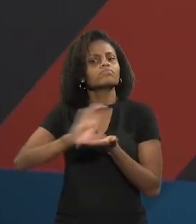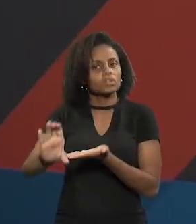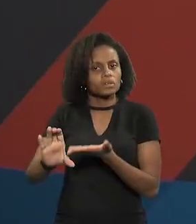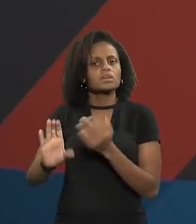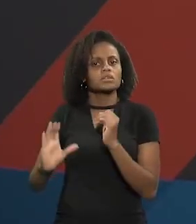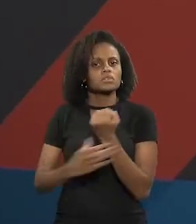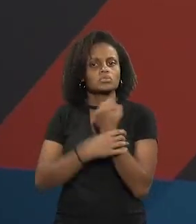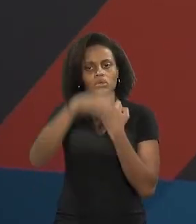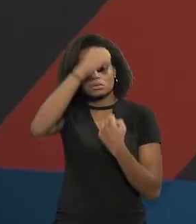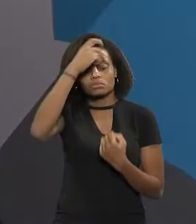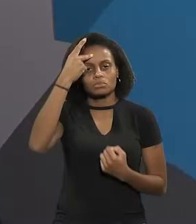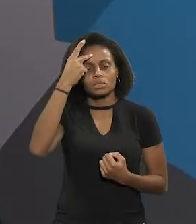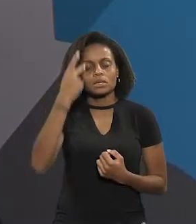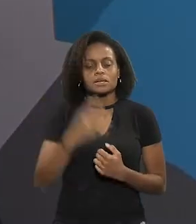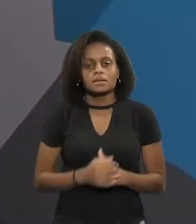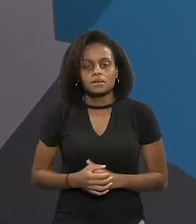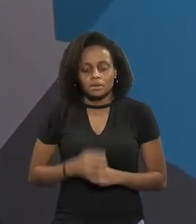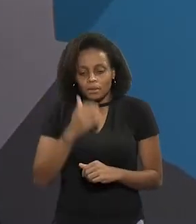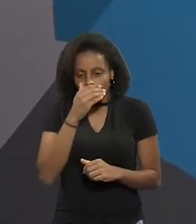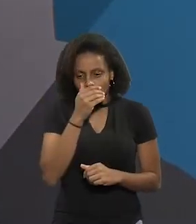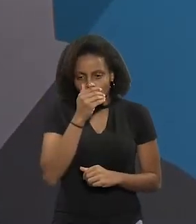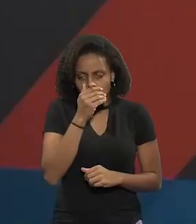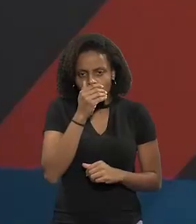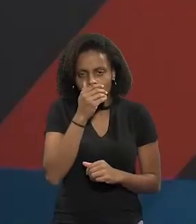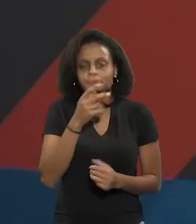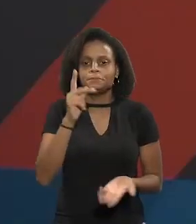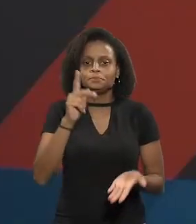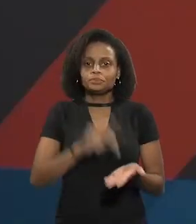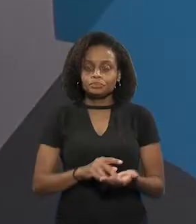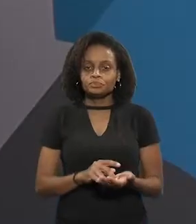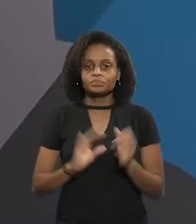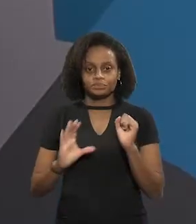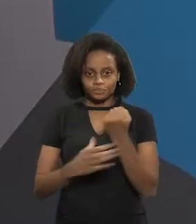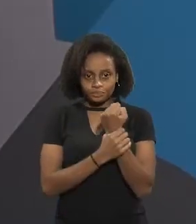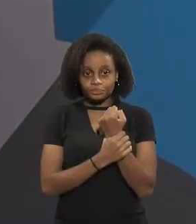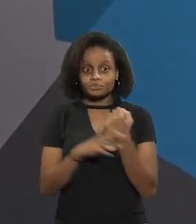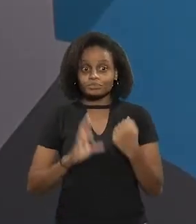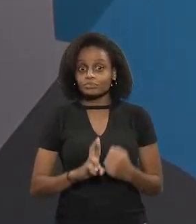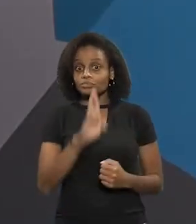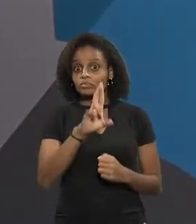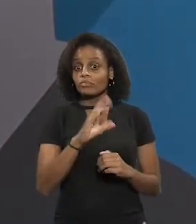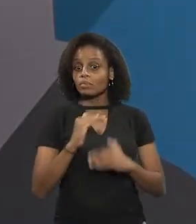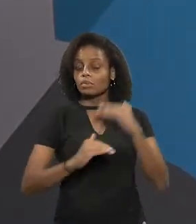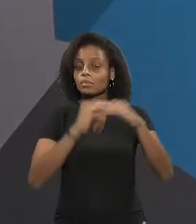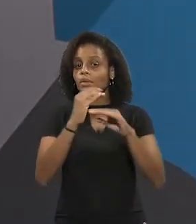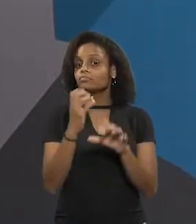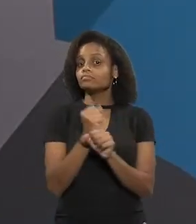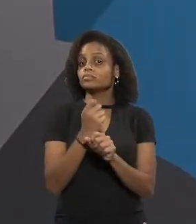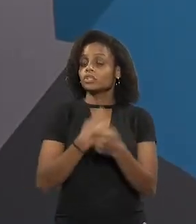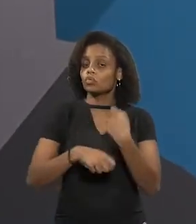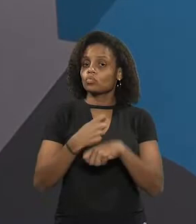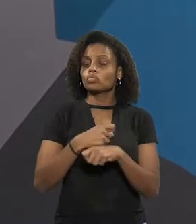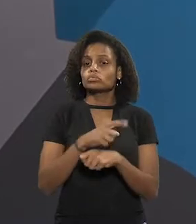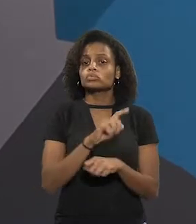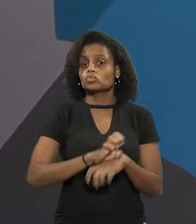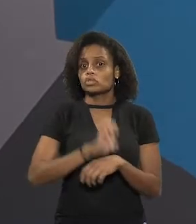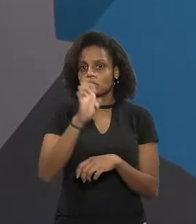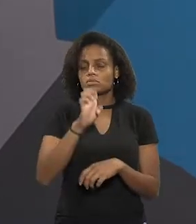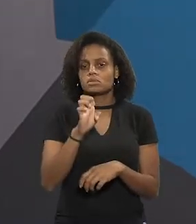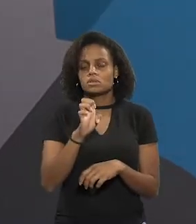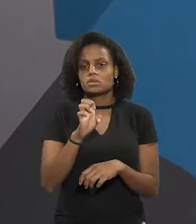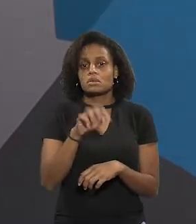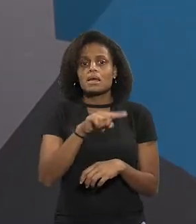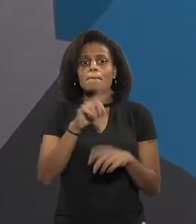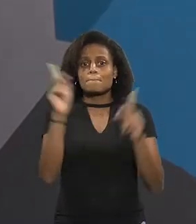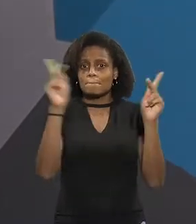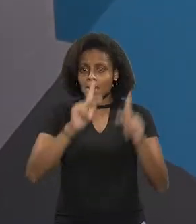muitos investimentos, né, deputado? Na realidade, a segurança é responsável pelo desenvolvimento econômico do Estado. Não só pela segurança, para devolver